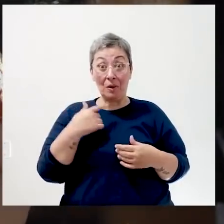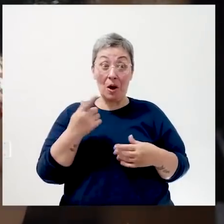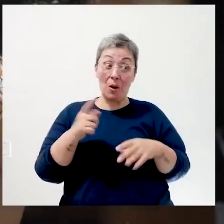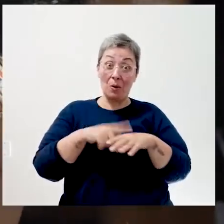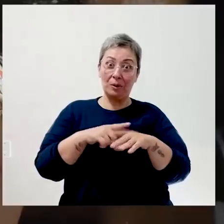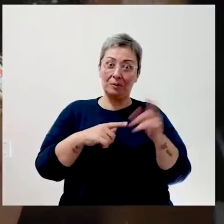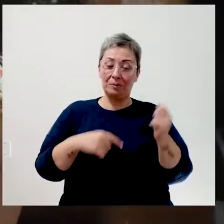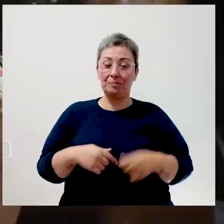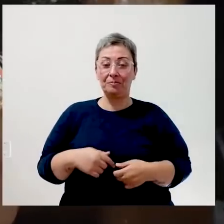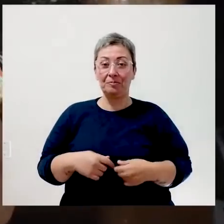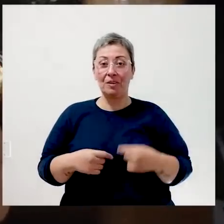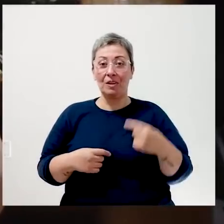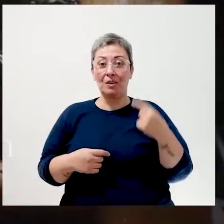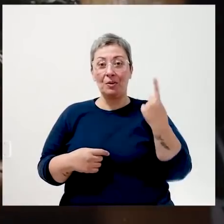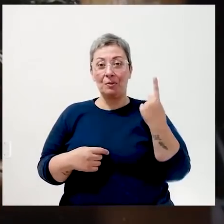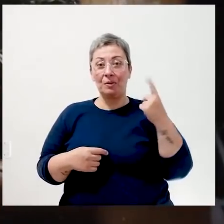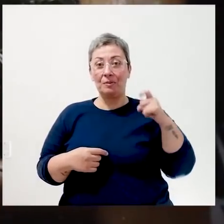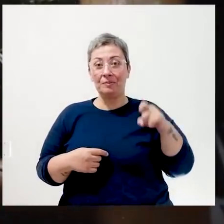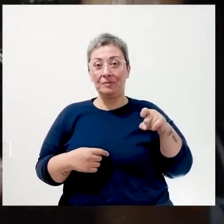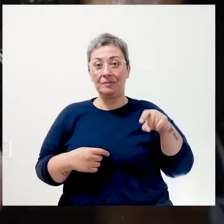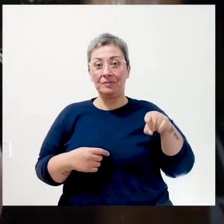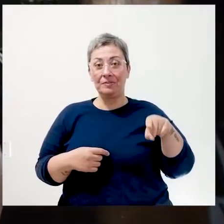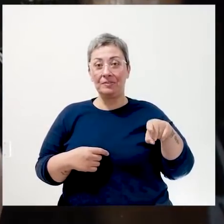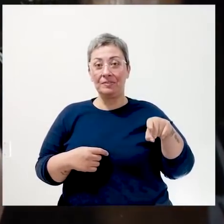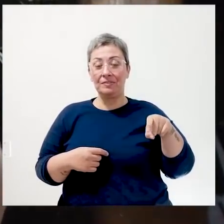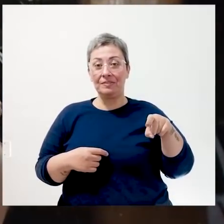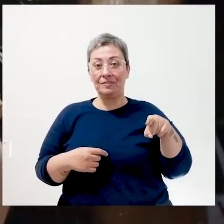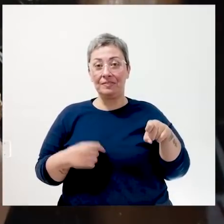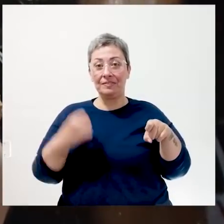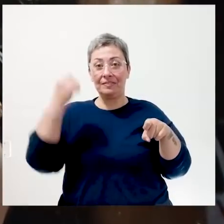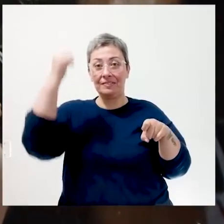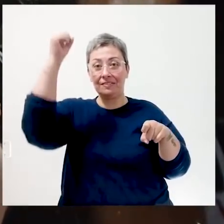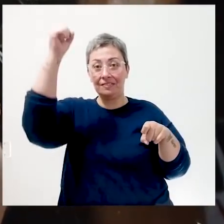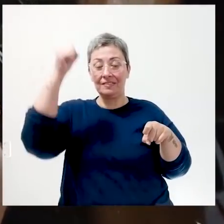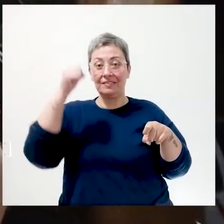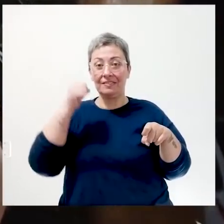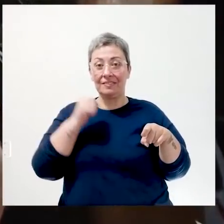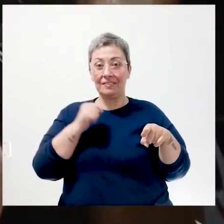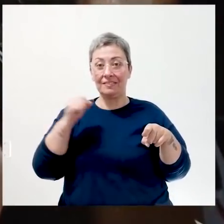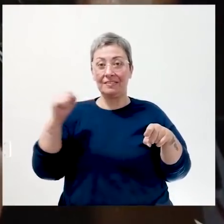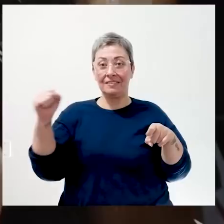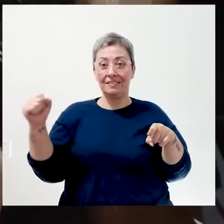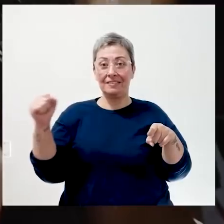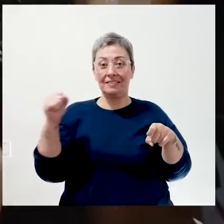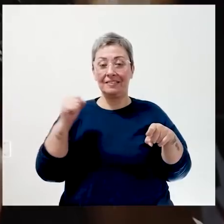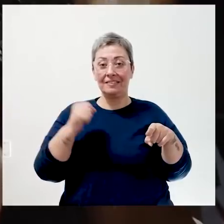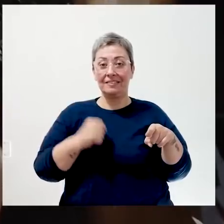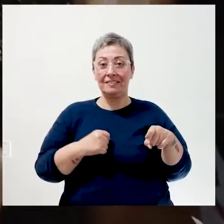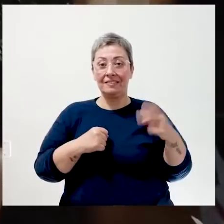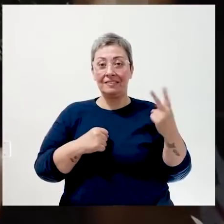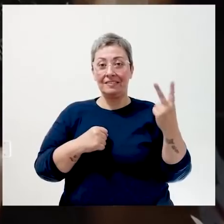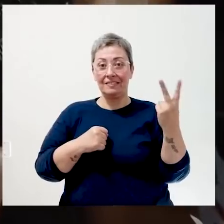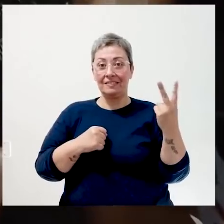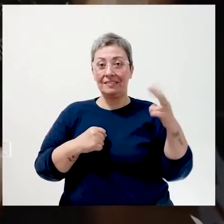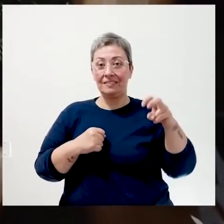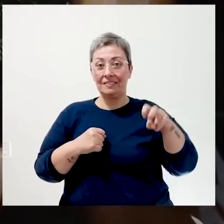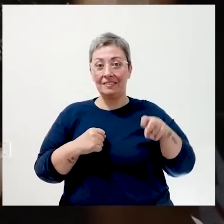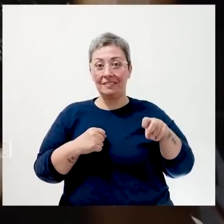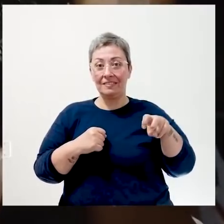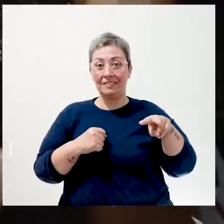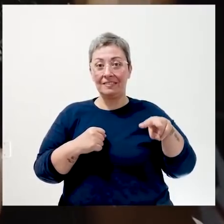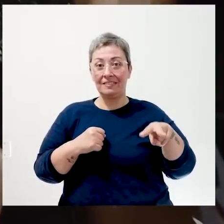Vamos com a outra mão, vamos lá? Uma minhoquinha fazendo